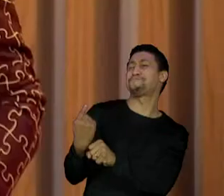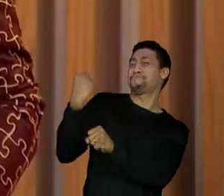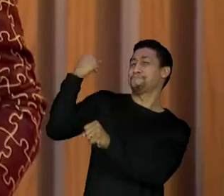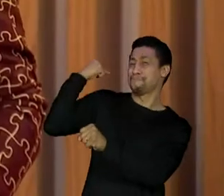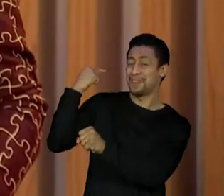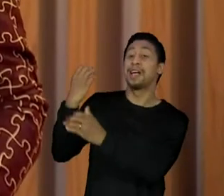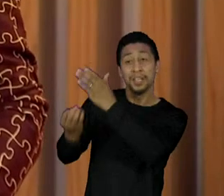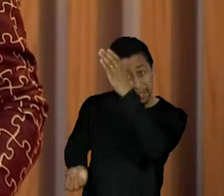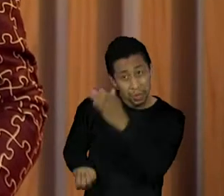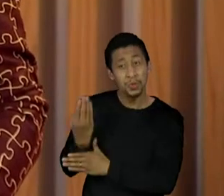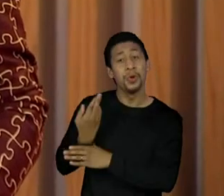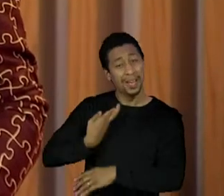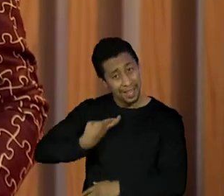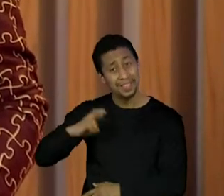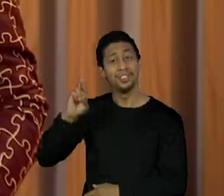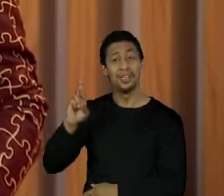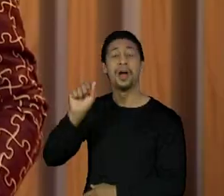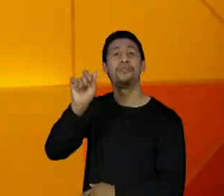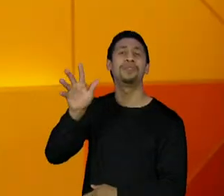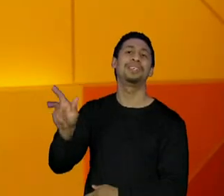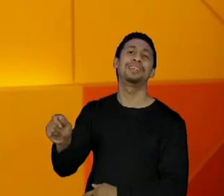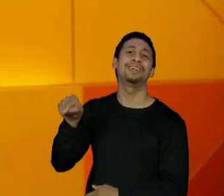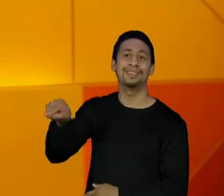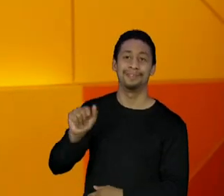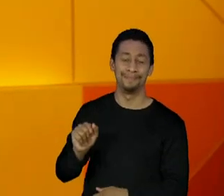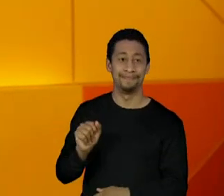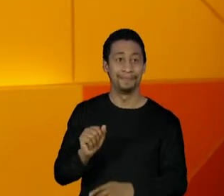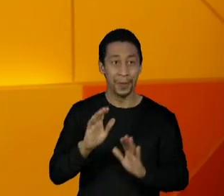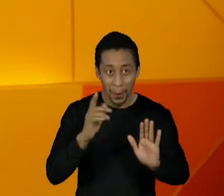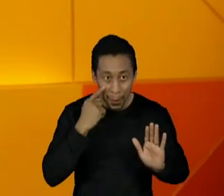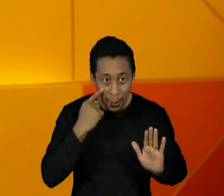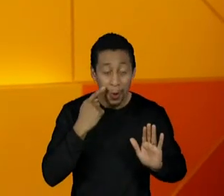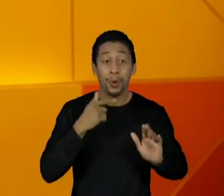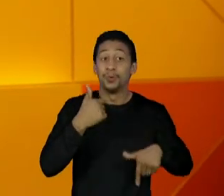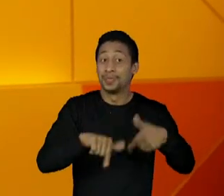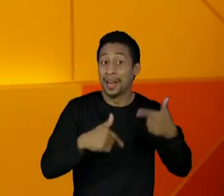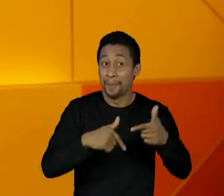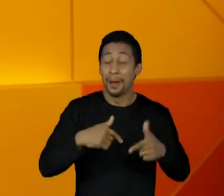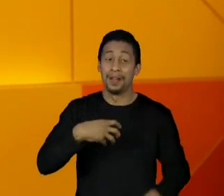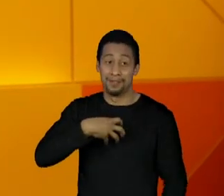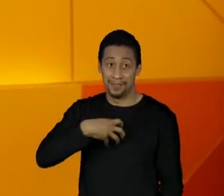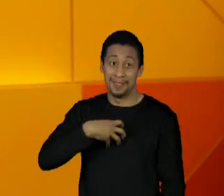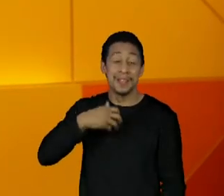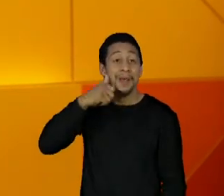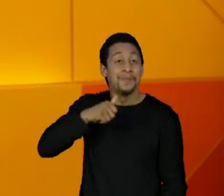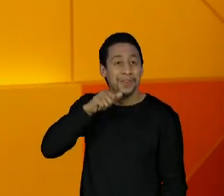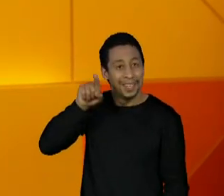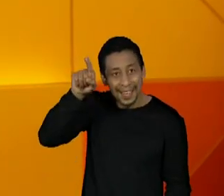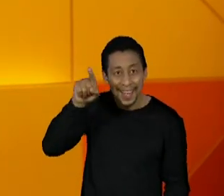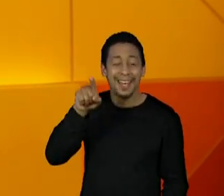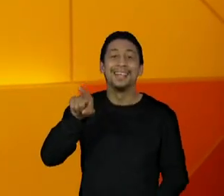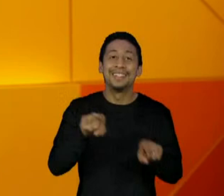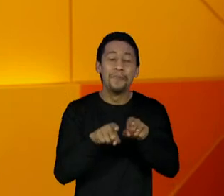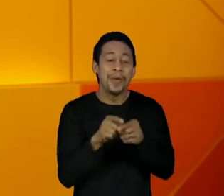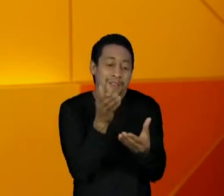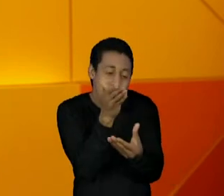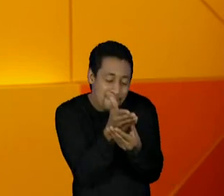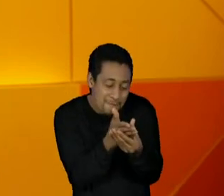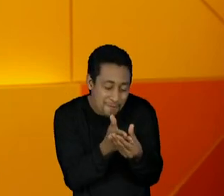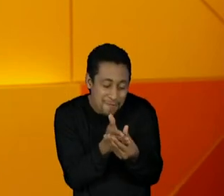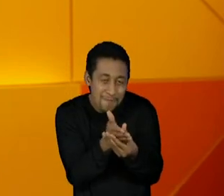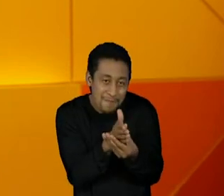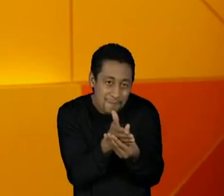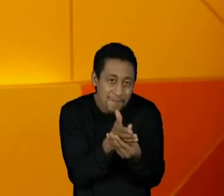da invenção da religião. O ofício das baianas do acarajé e o próprio quitute são patrimônios culturais da